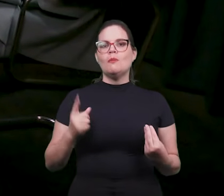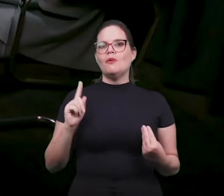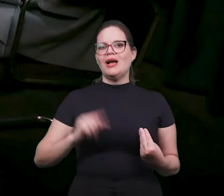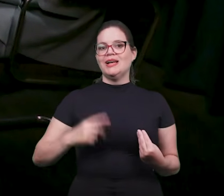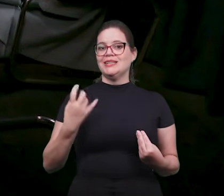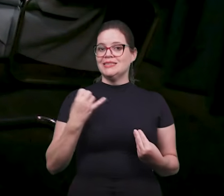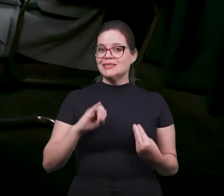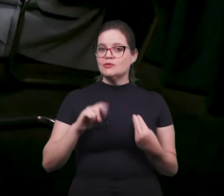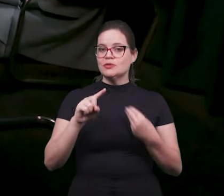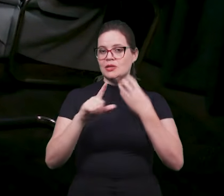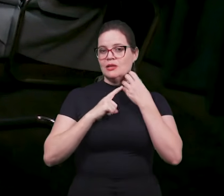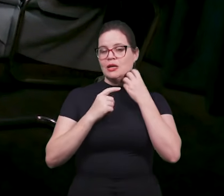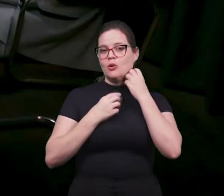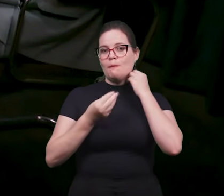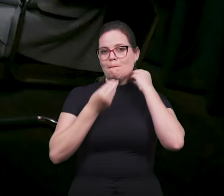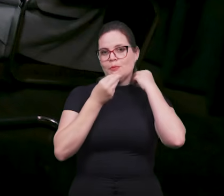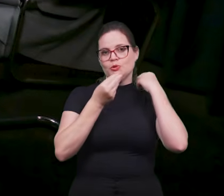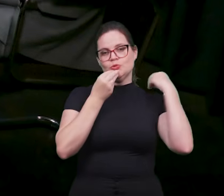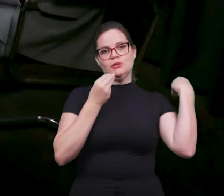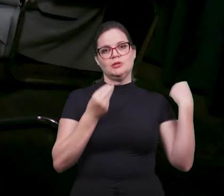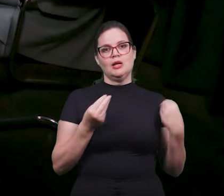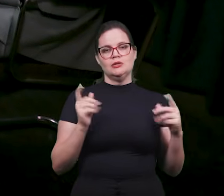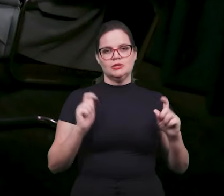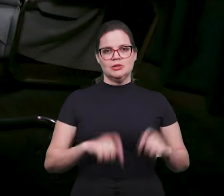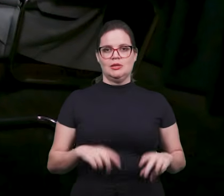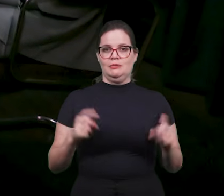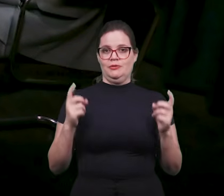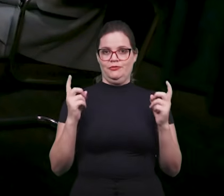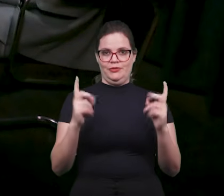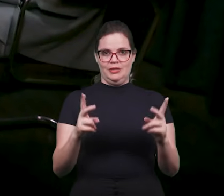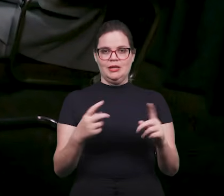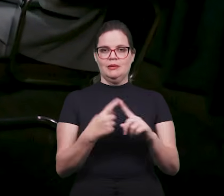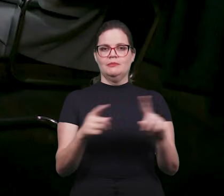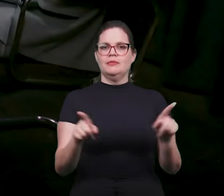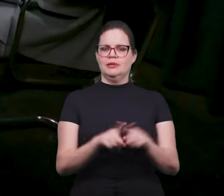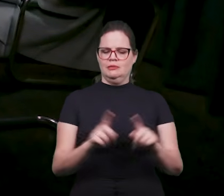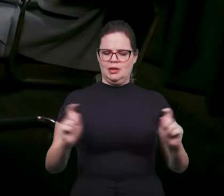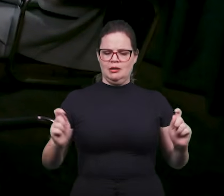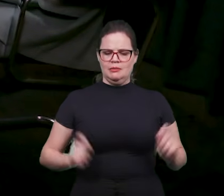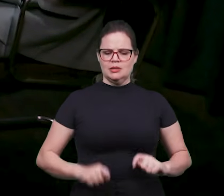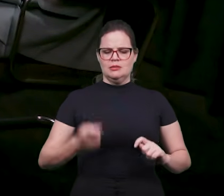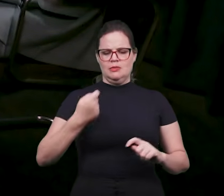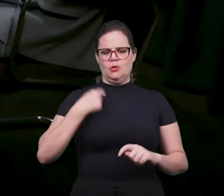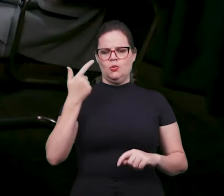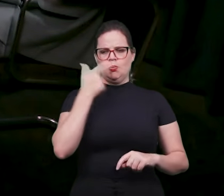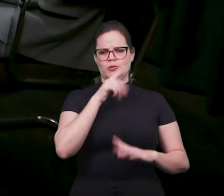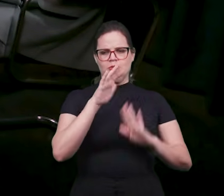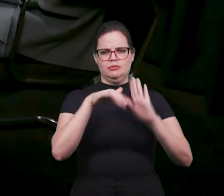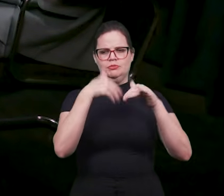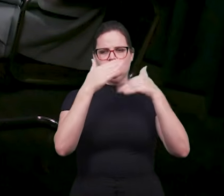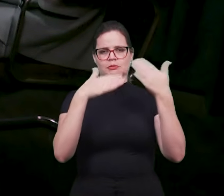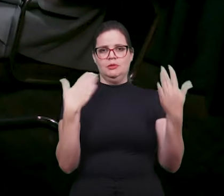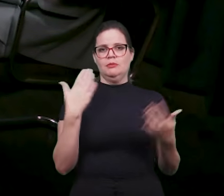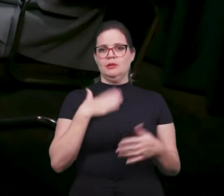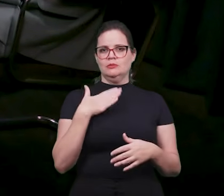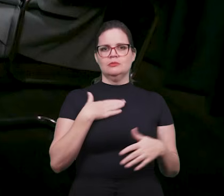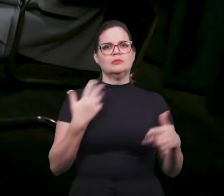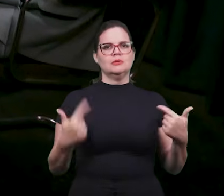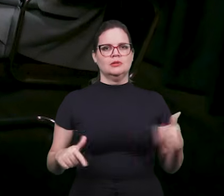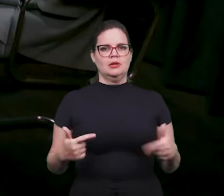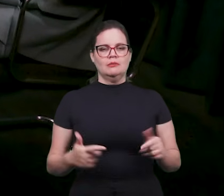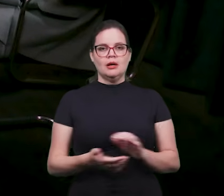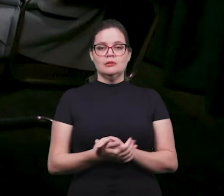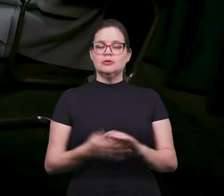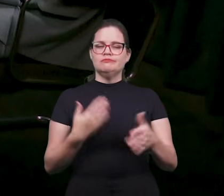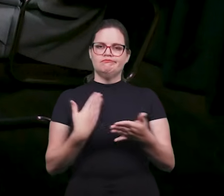passa a acessar de oportunidades, não só de vendas, mas também de capacitação. De capacitação, né? Para que ela possa crescer naquilo que ela